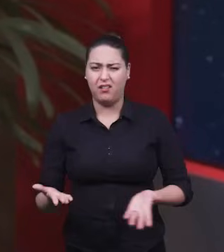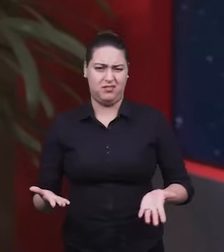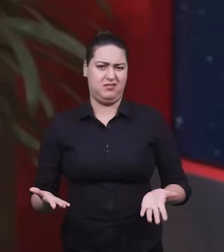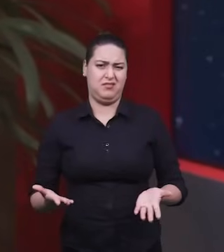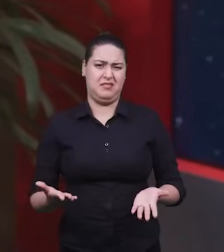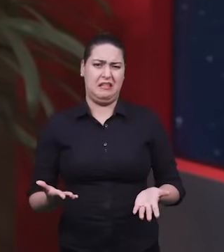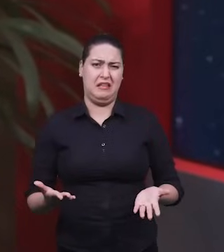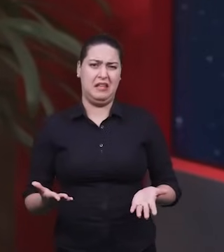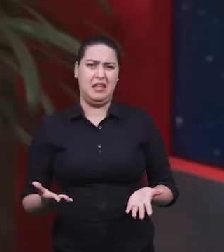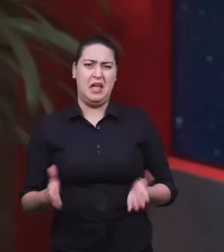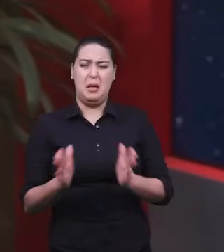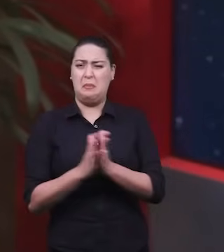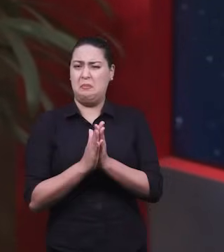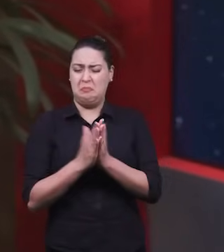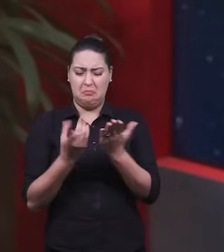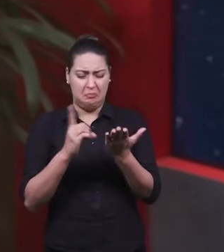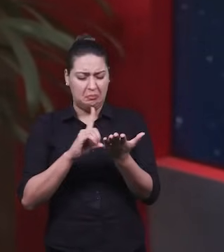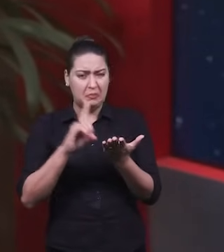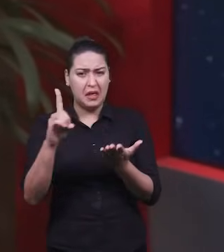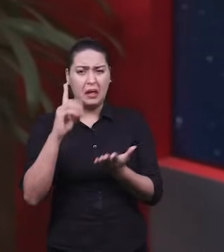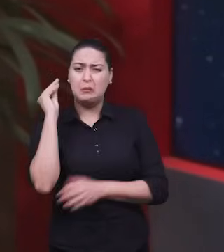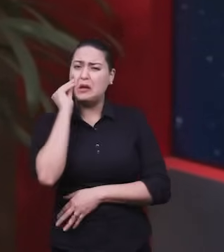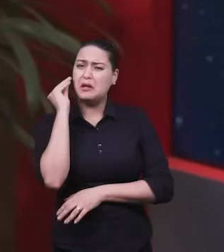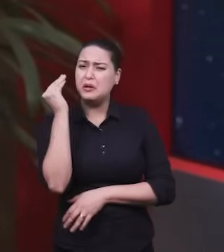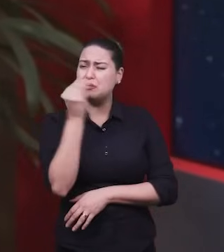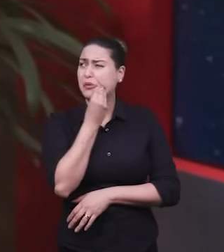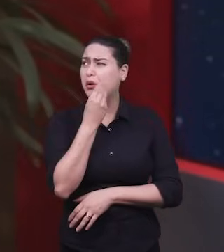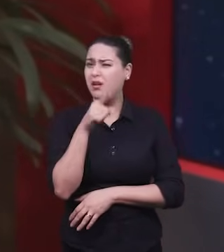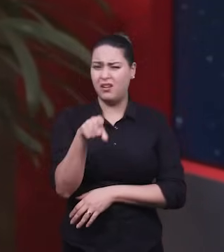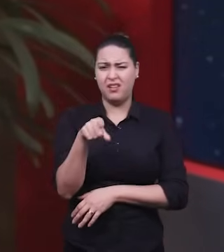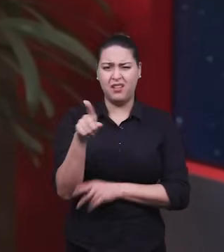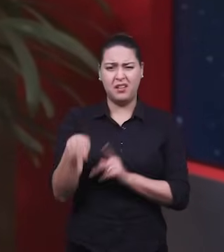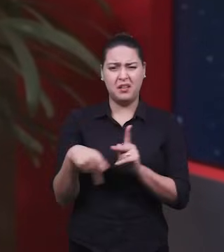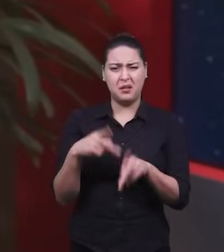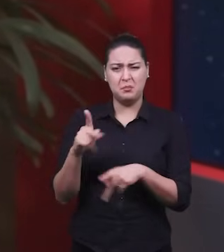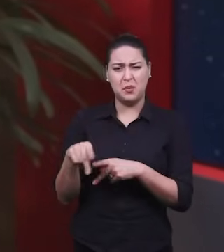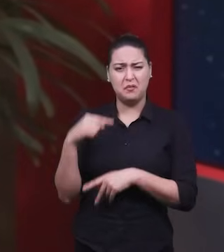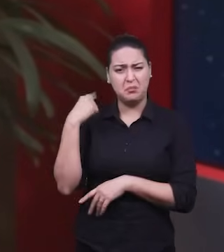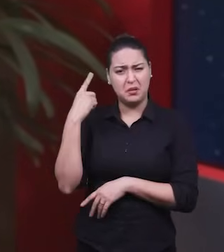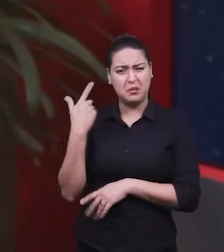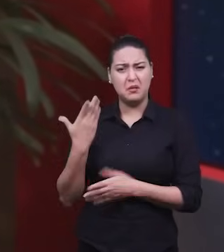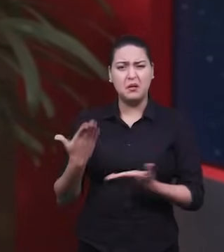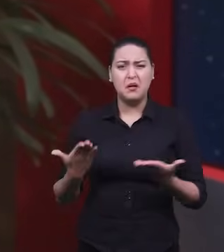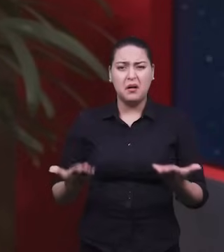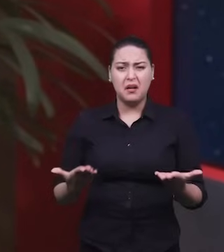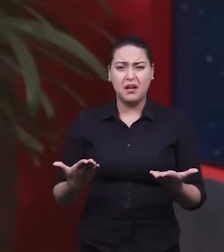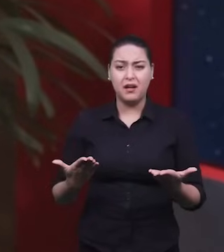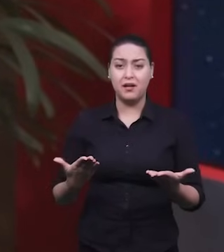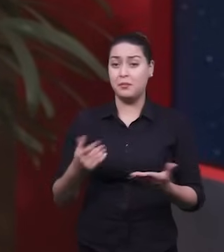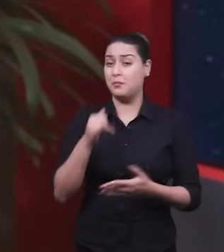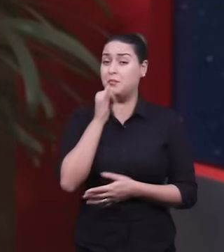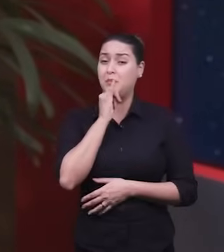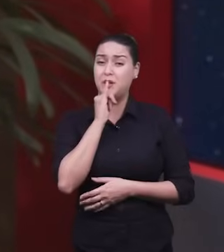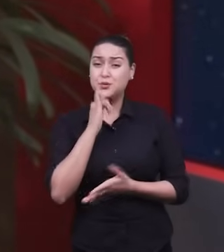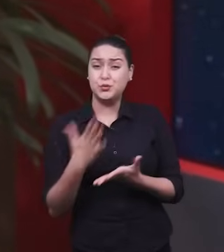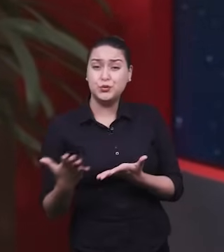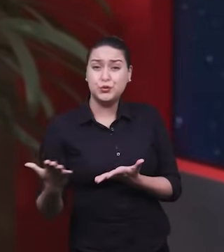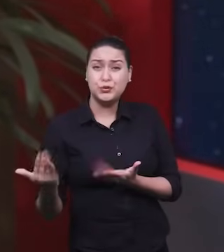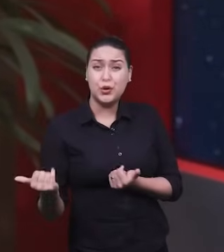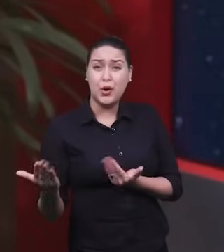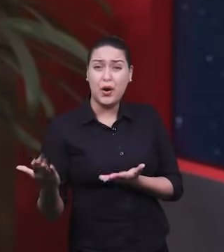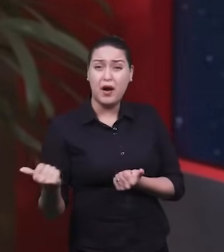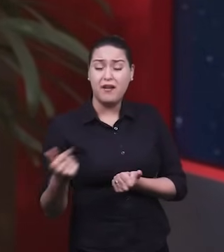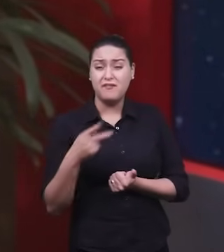visita, e não para, e é Bíblia, e jejua, não é? No caso dos nossos